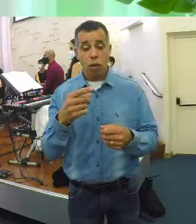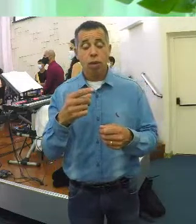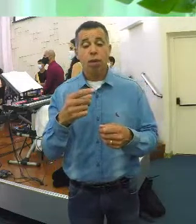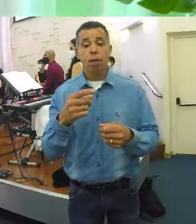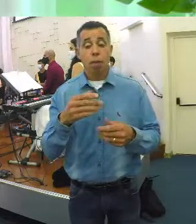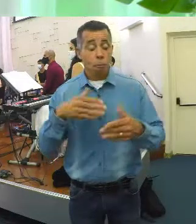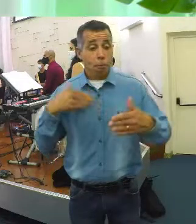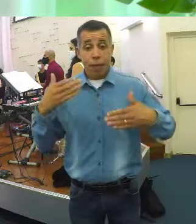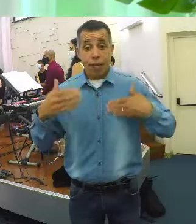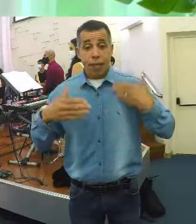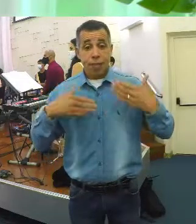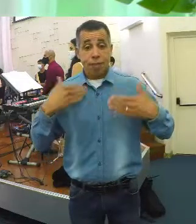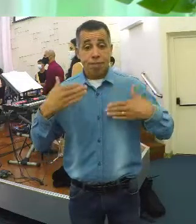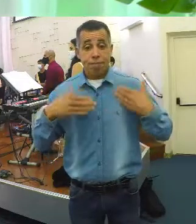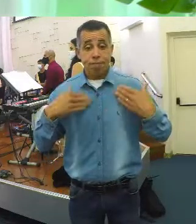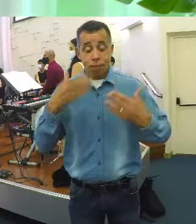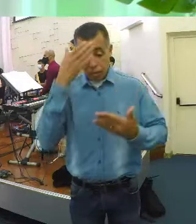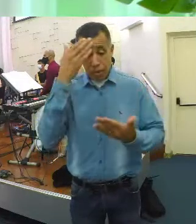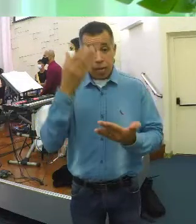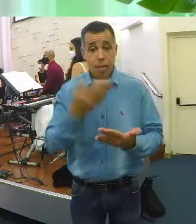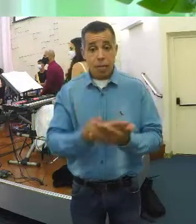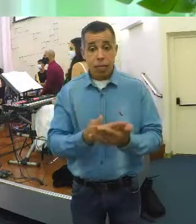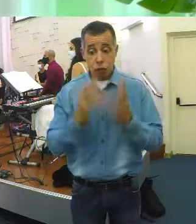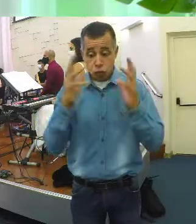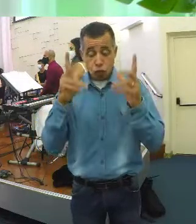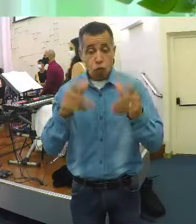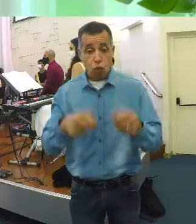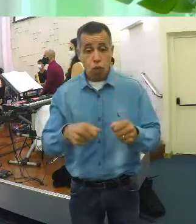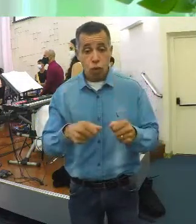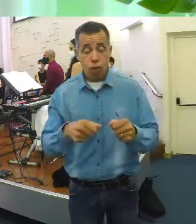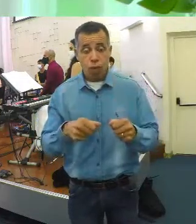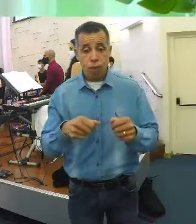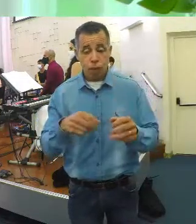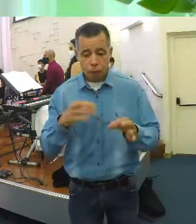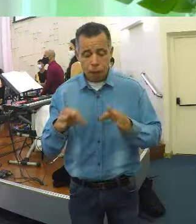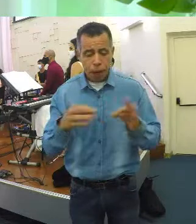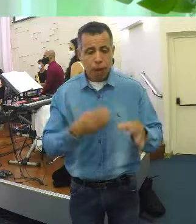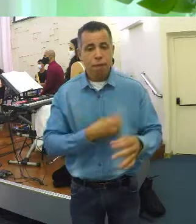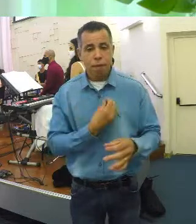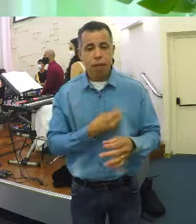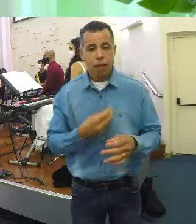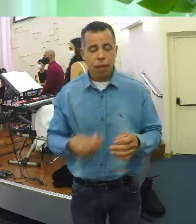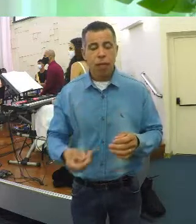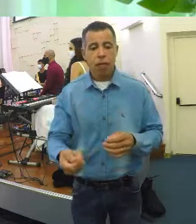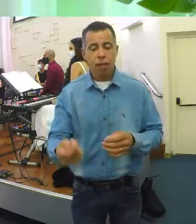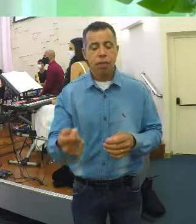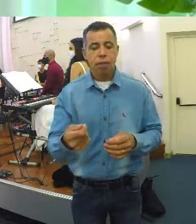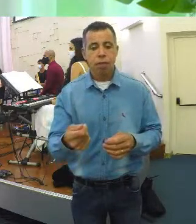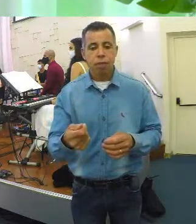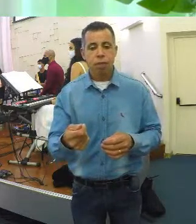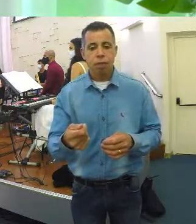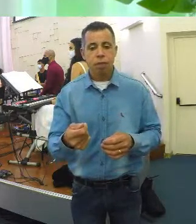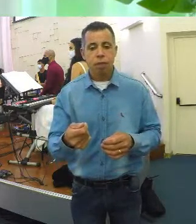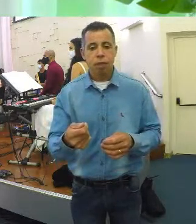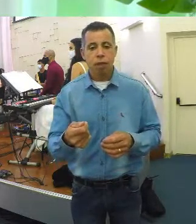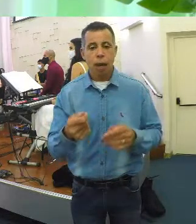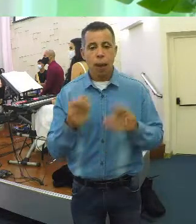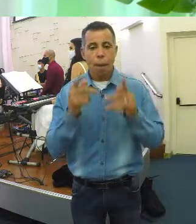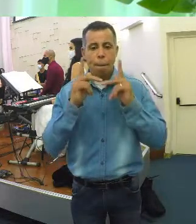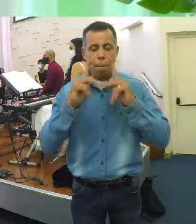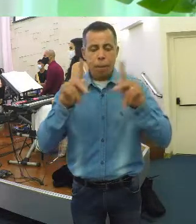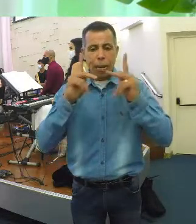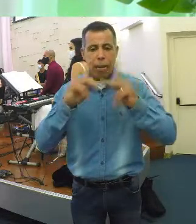Senhor, e creram todos os que haviam sido destinados para a vida eterna. E divulgava-se a palavra do